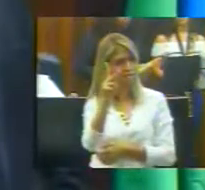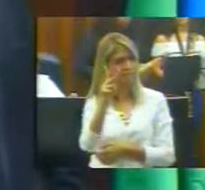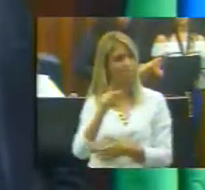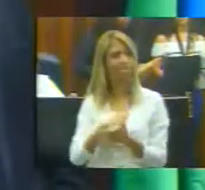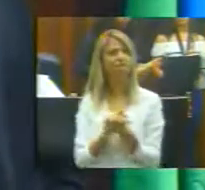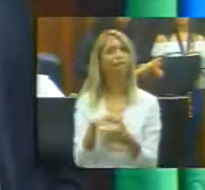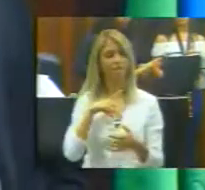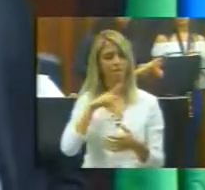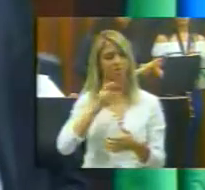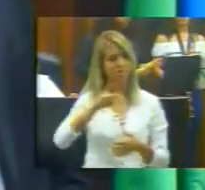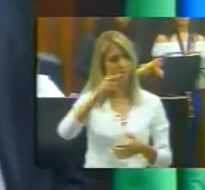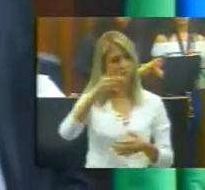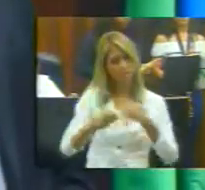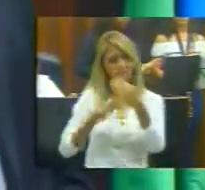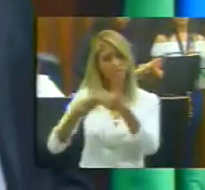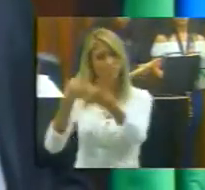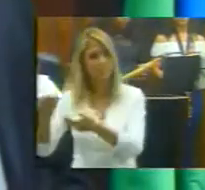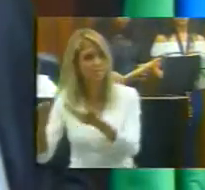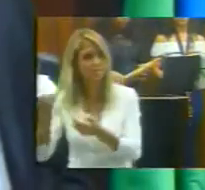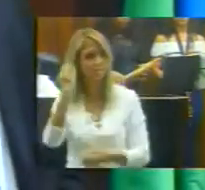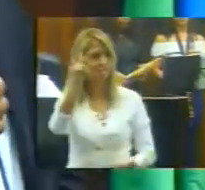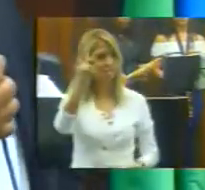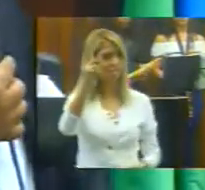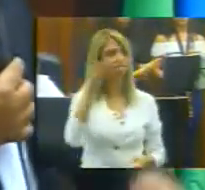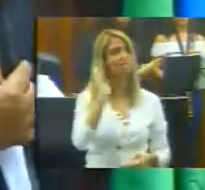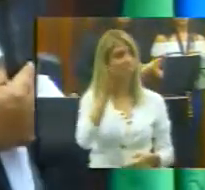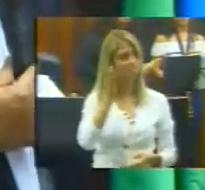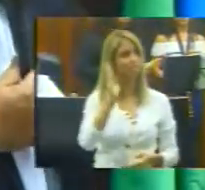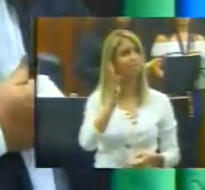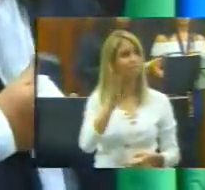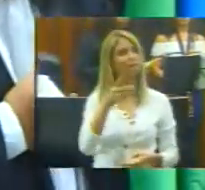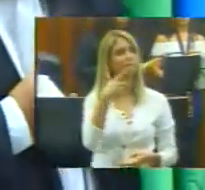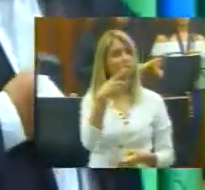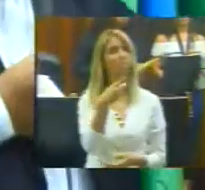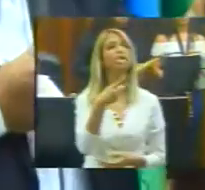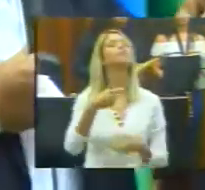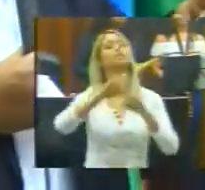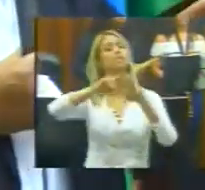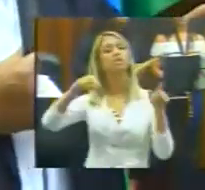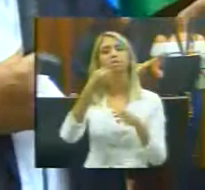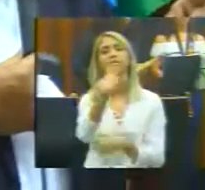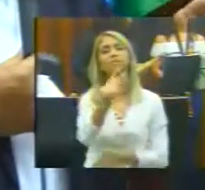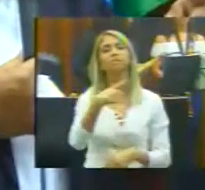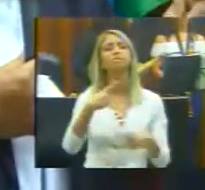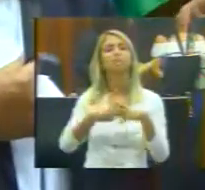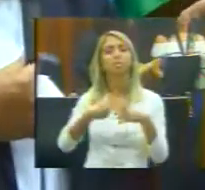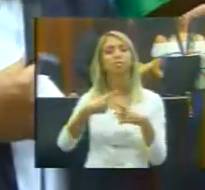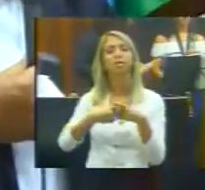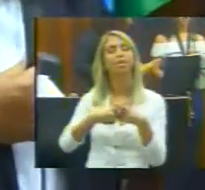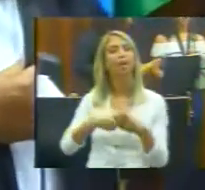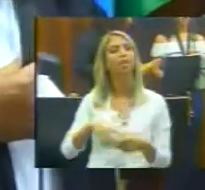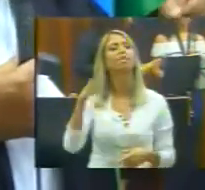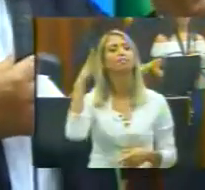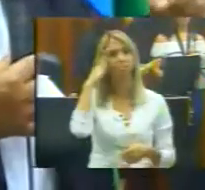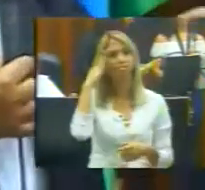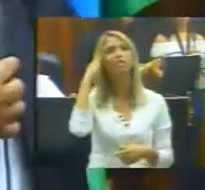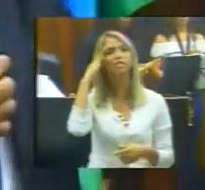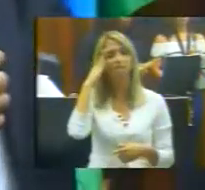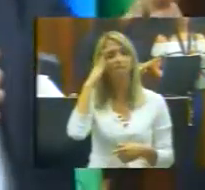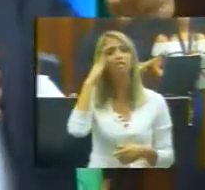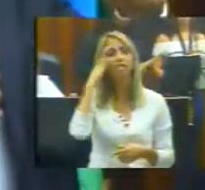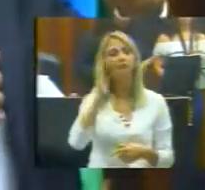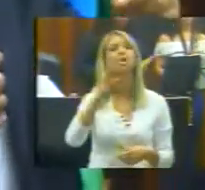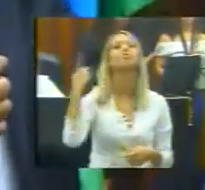Temos que seguir em frente. Né? Puxei a orelha pelo bem, porque ele é um papa concurso. Passou para o